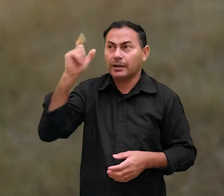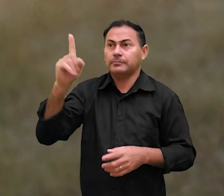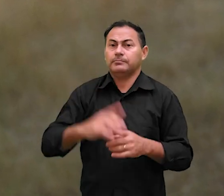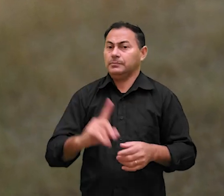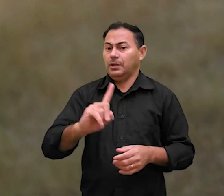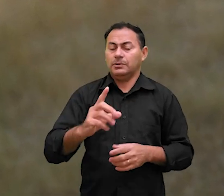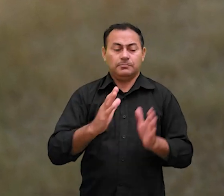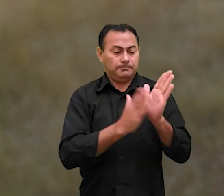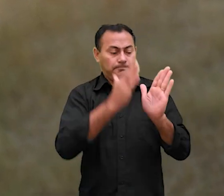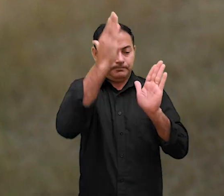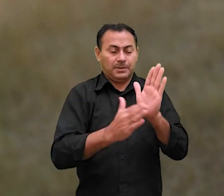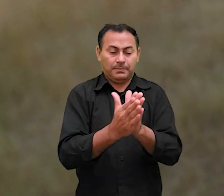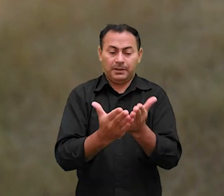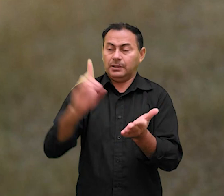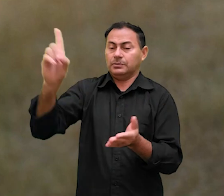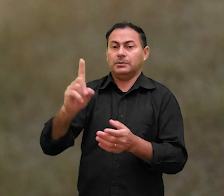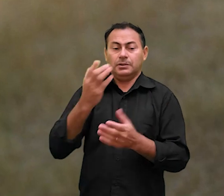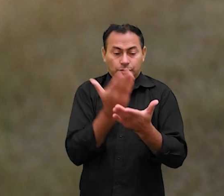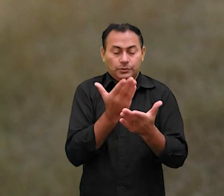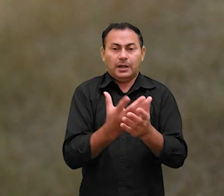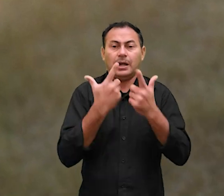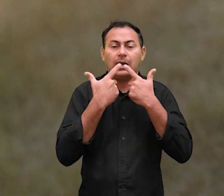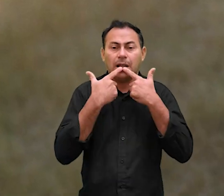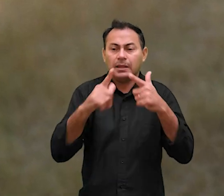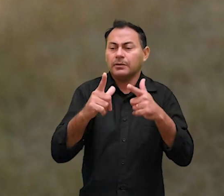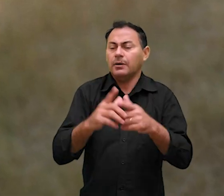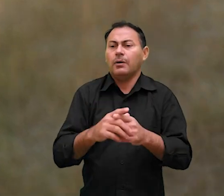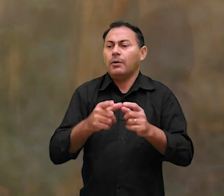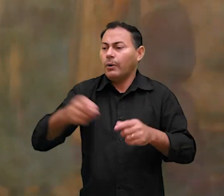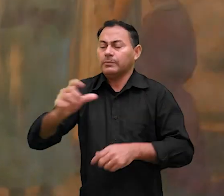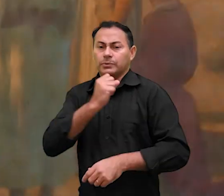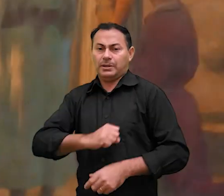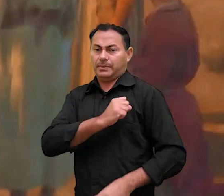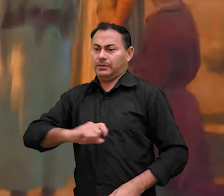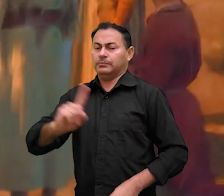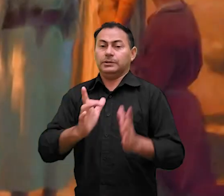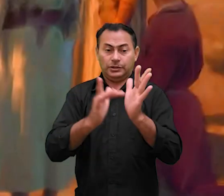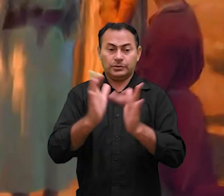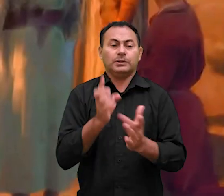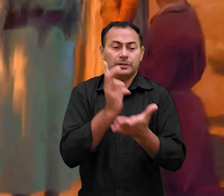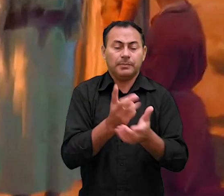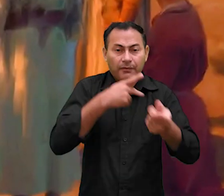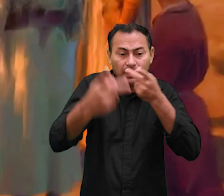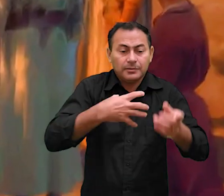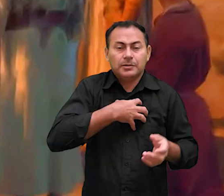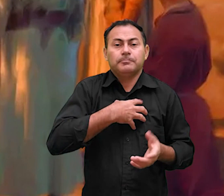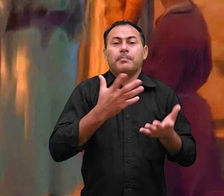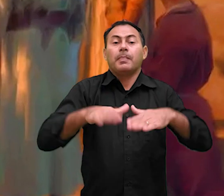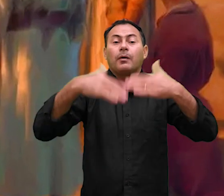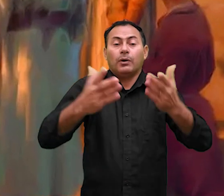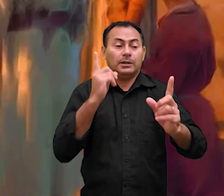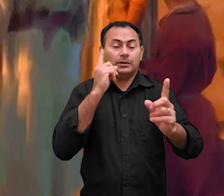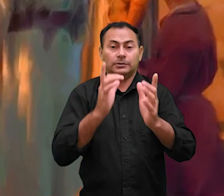saberá. Não se prova que a Bíblia é a palavra de Deus estudando línguas semíticas ou indo para um seminário. Jesus sempre colocava dessa